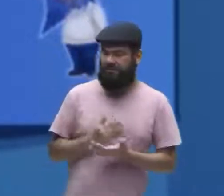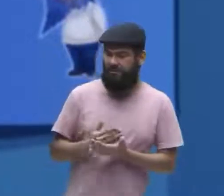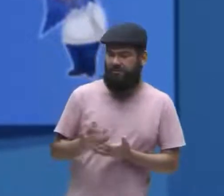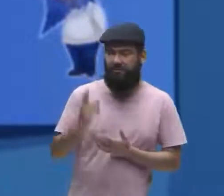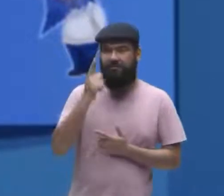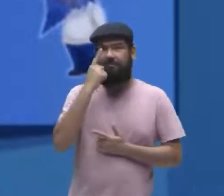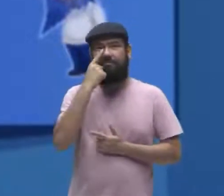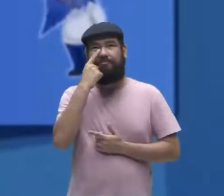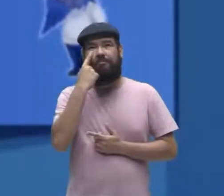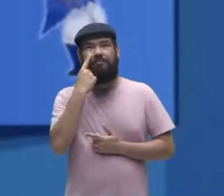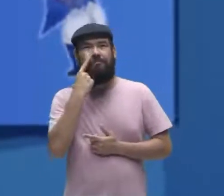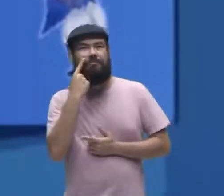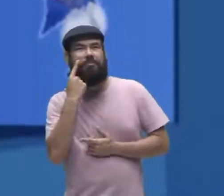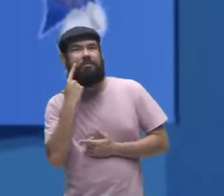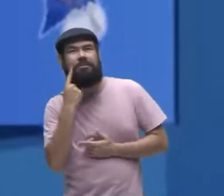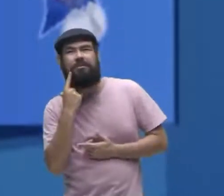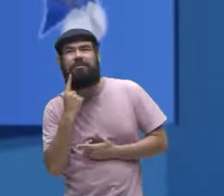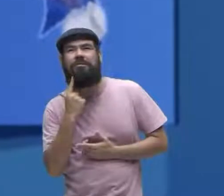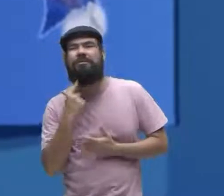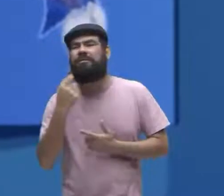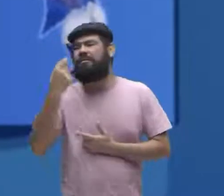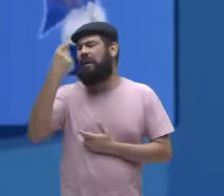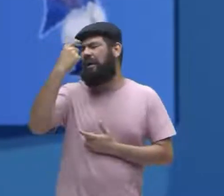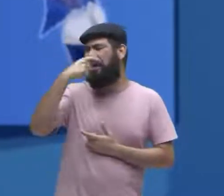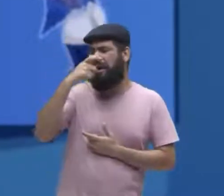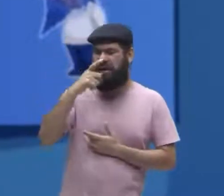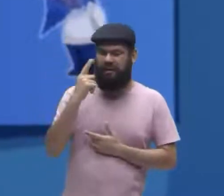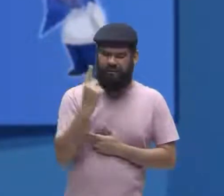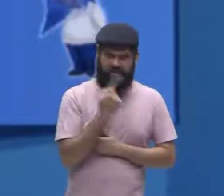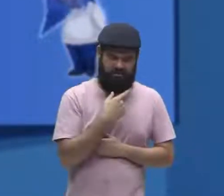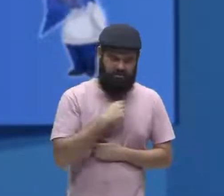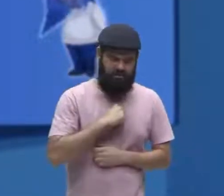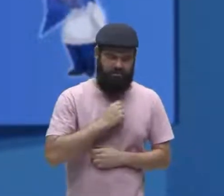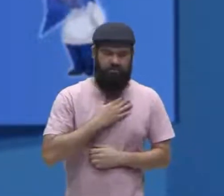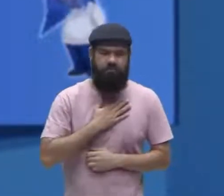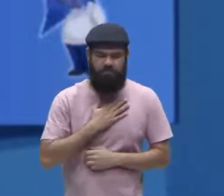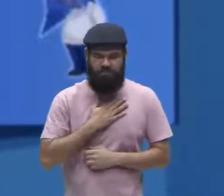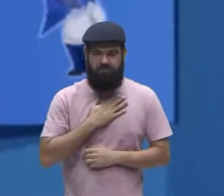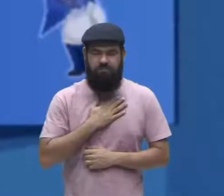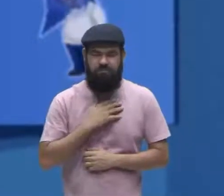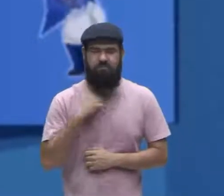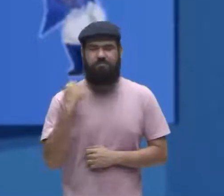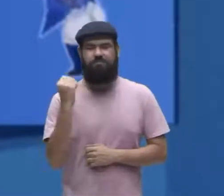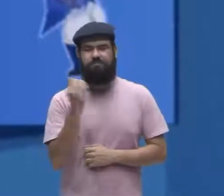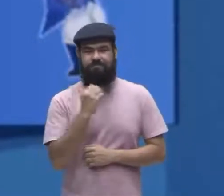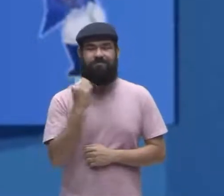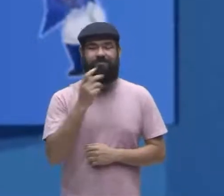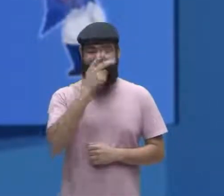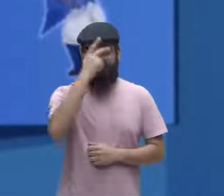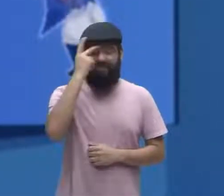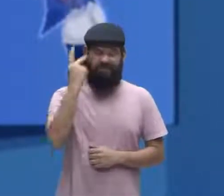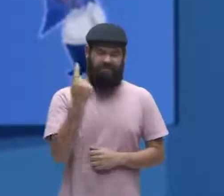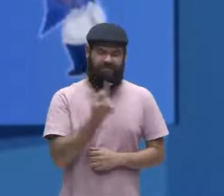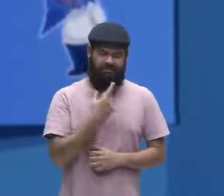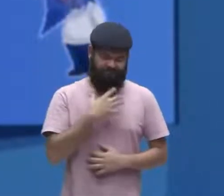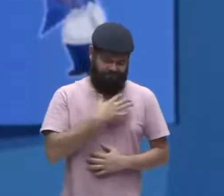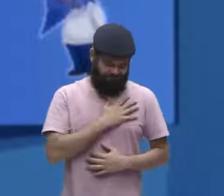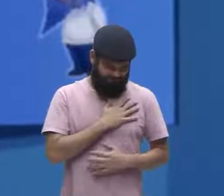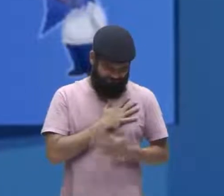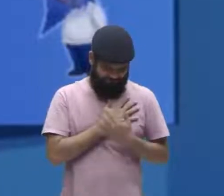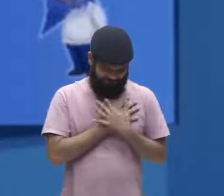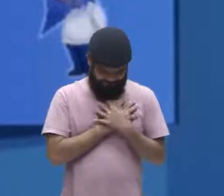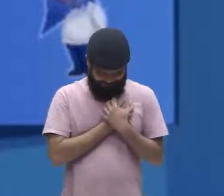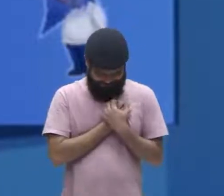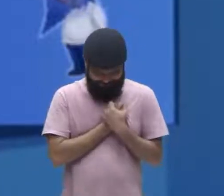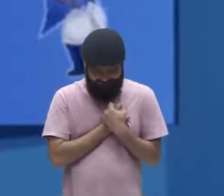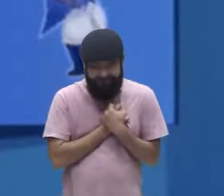lagrimar, a gente chora, a gente se recolhe, vem soluço, né? Vem assim, o peito aperta, né? A